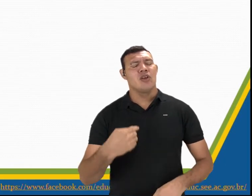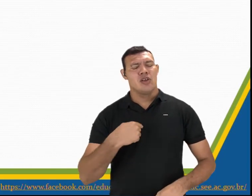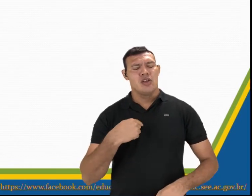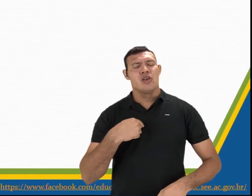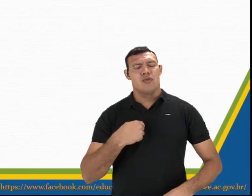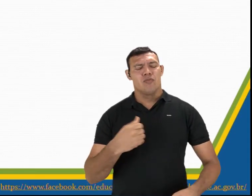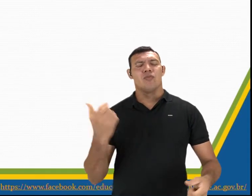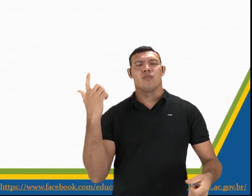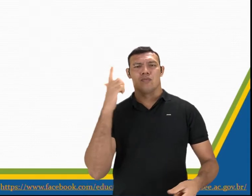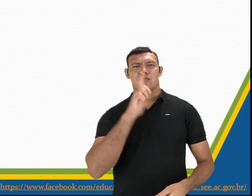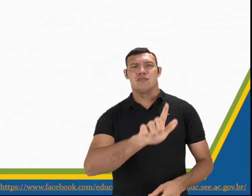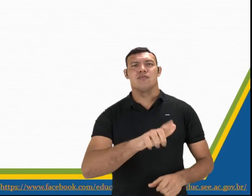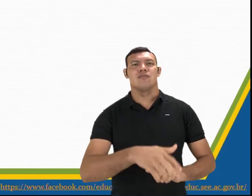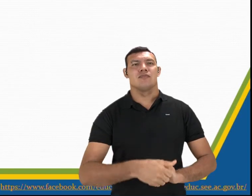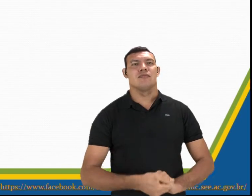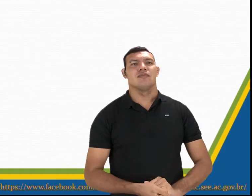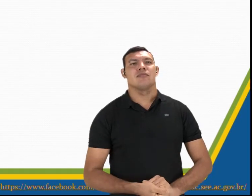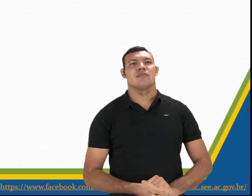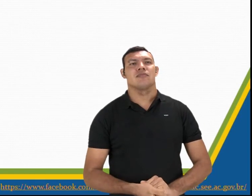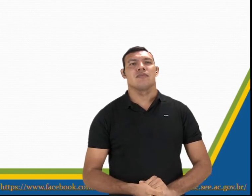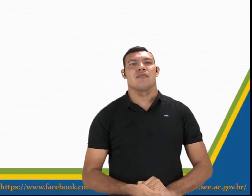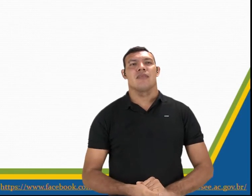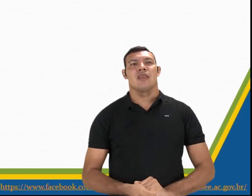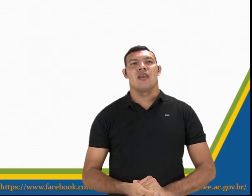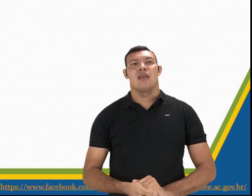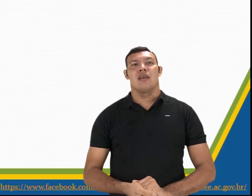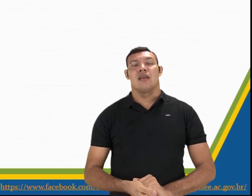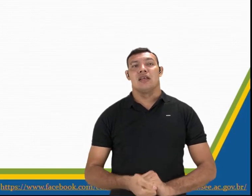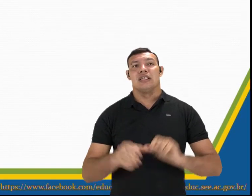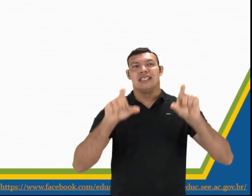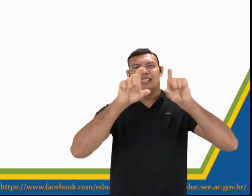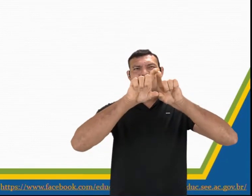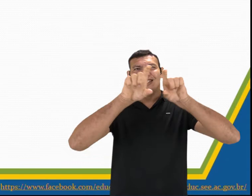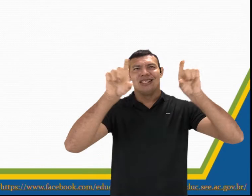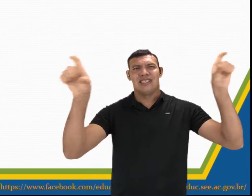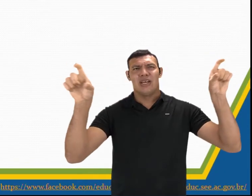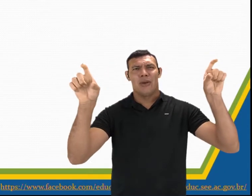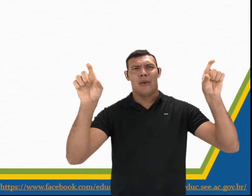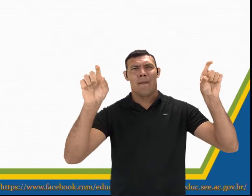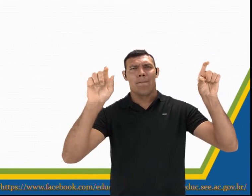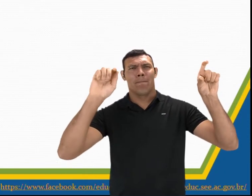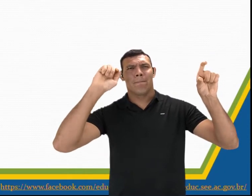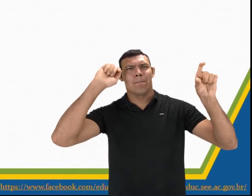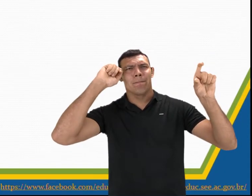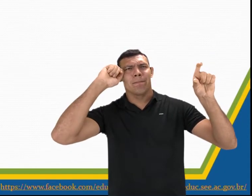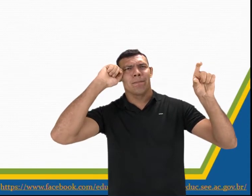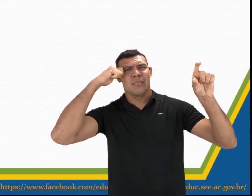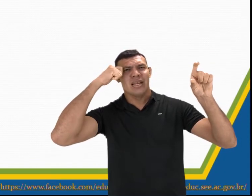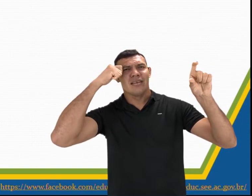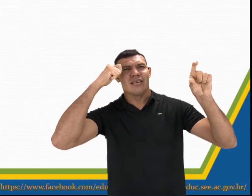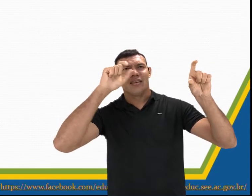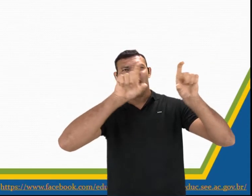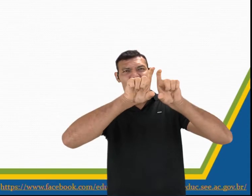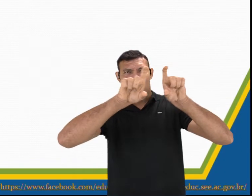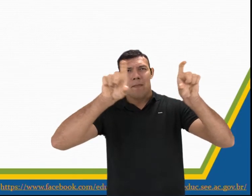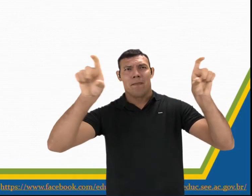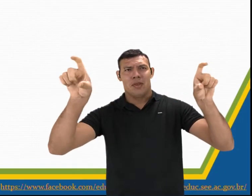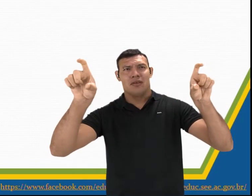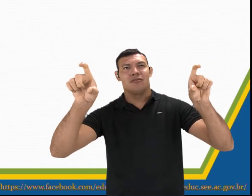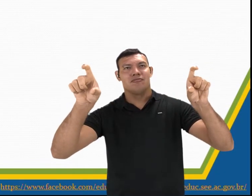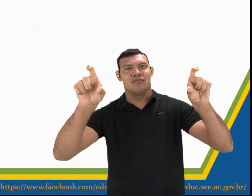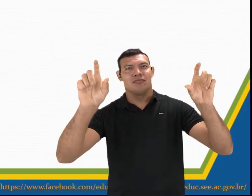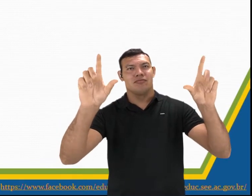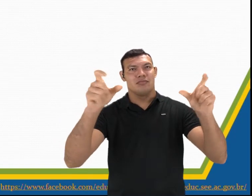também é uma dica aqui que eu vou dar para vocês. É diferente. A manchete ela vem como uma maneira de chamar